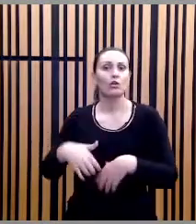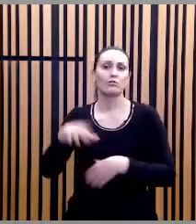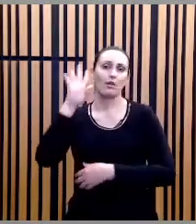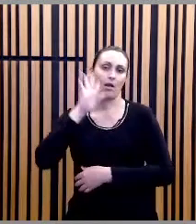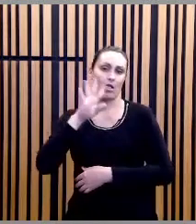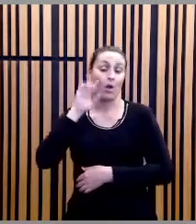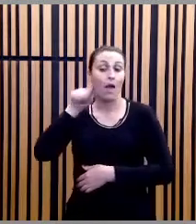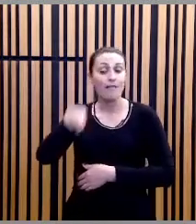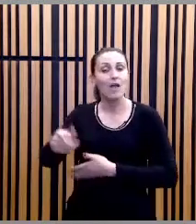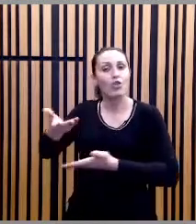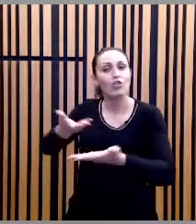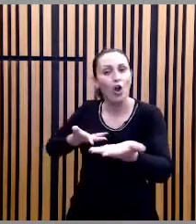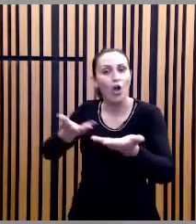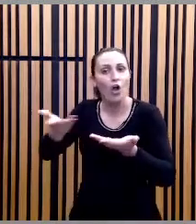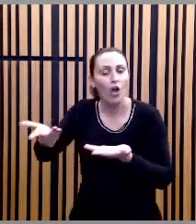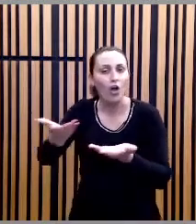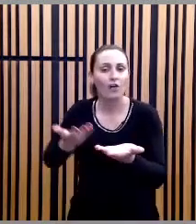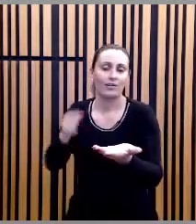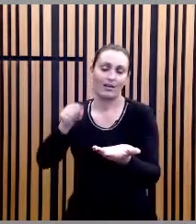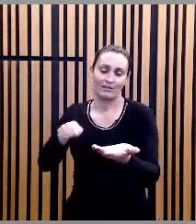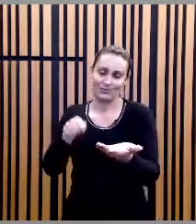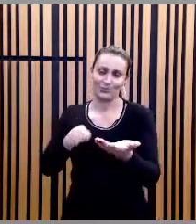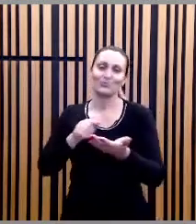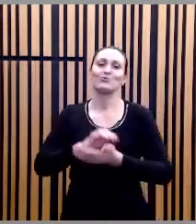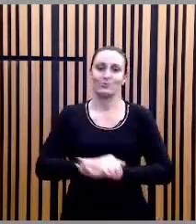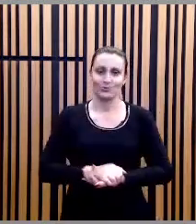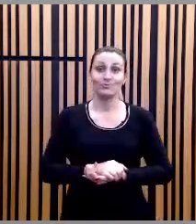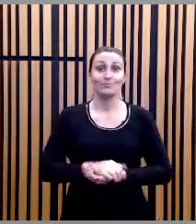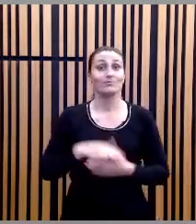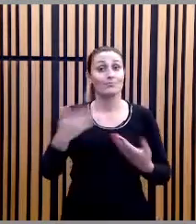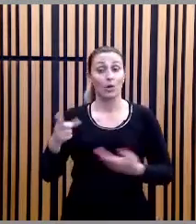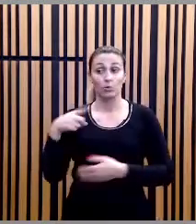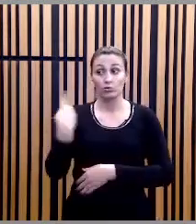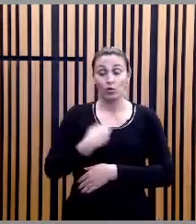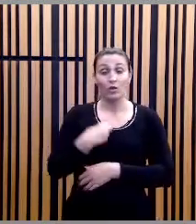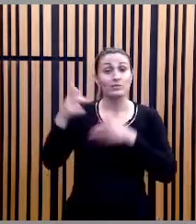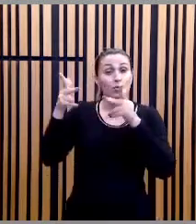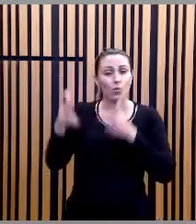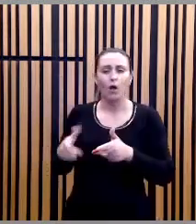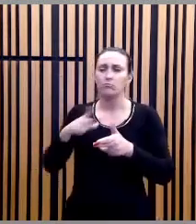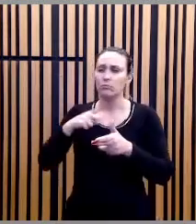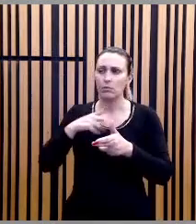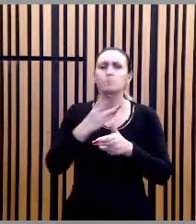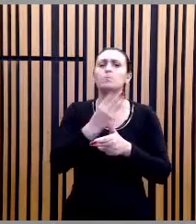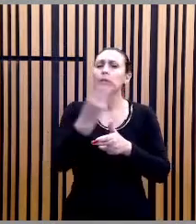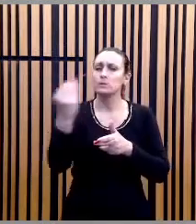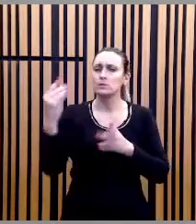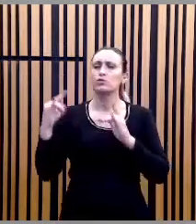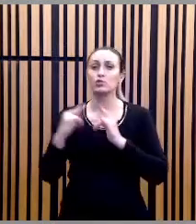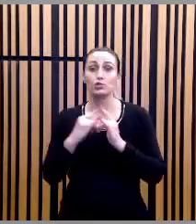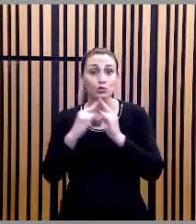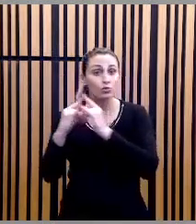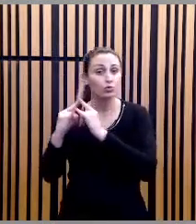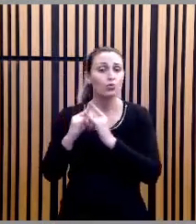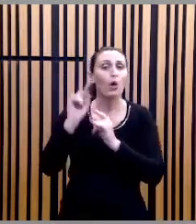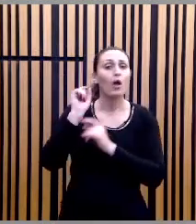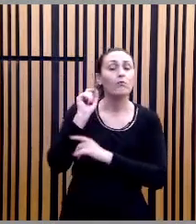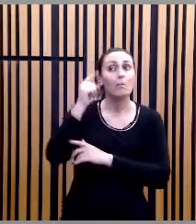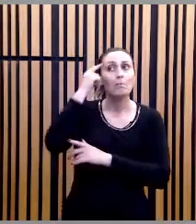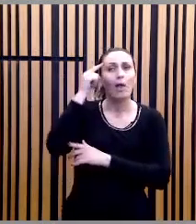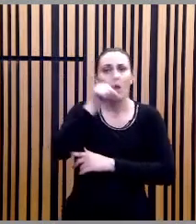pessoal. Essa troca aí é muito grande. A gente tem vários institutos aí, pessoal, quem está pensando em entrar aí